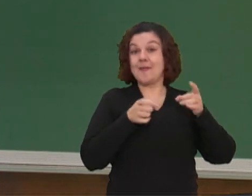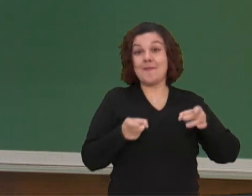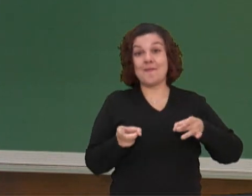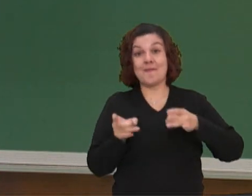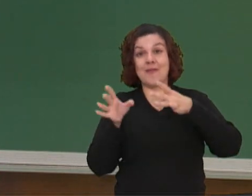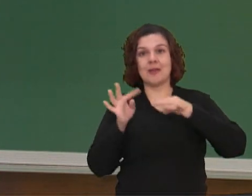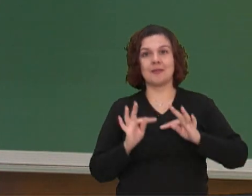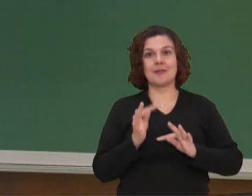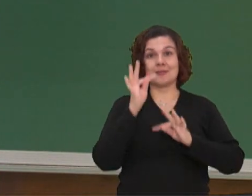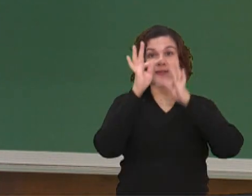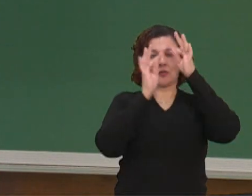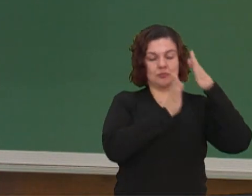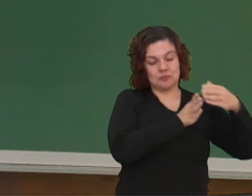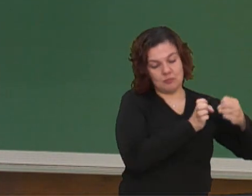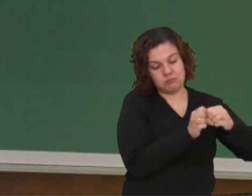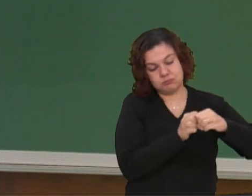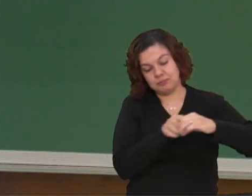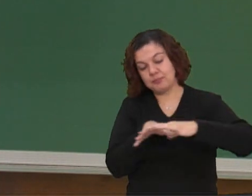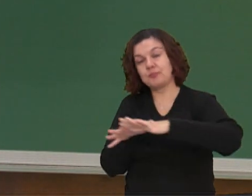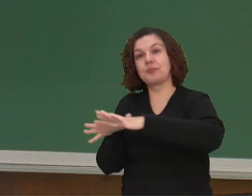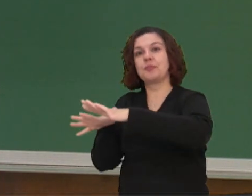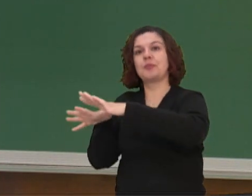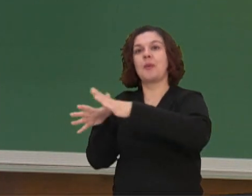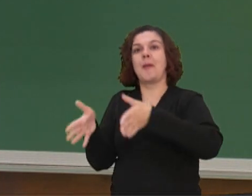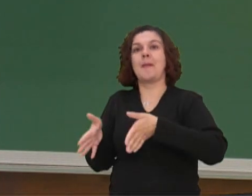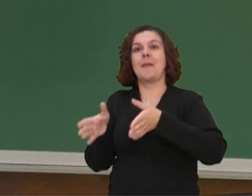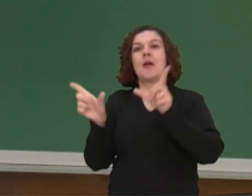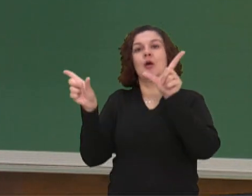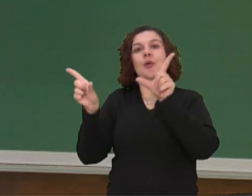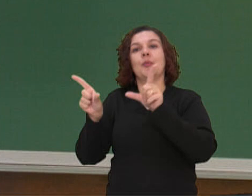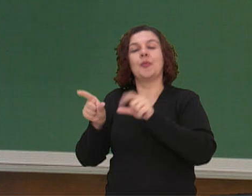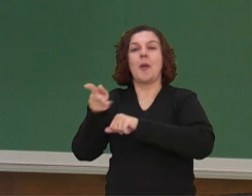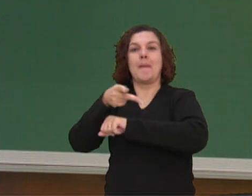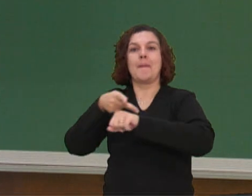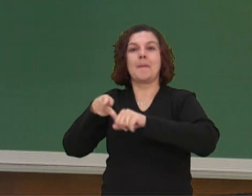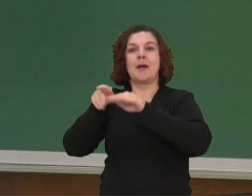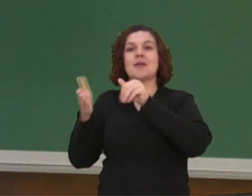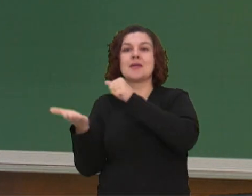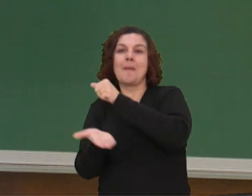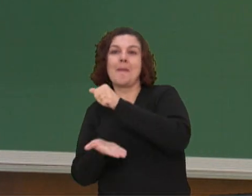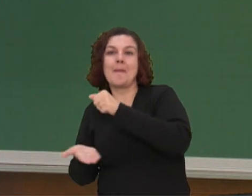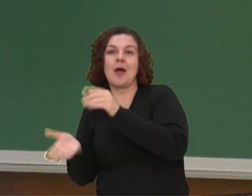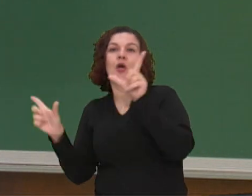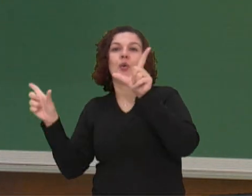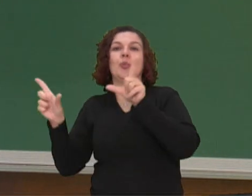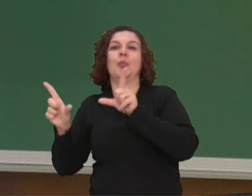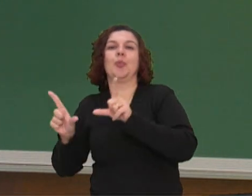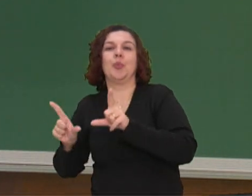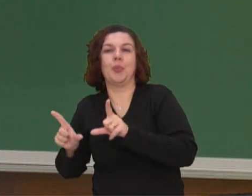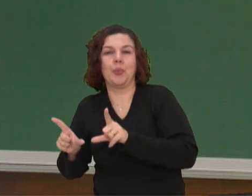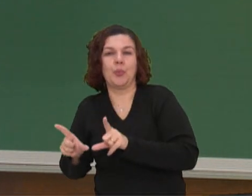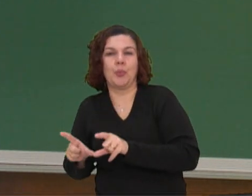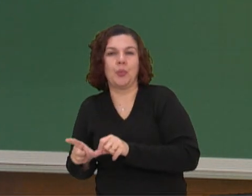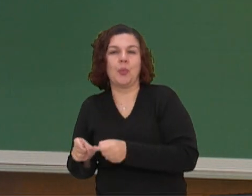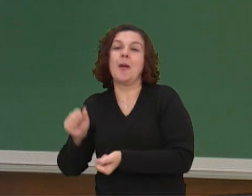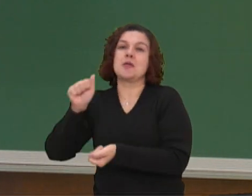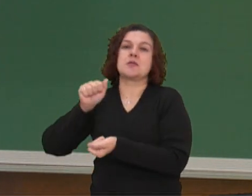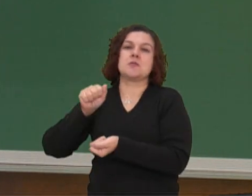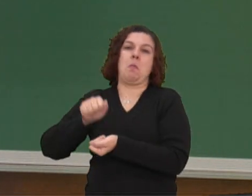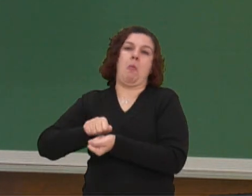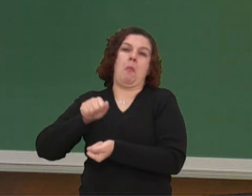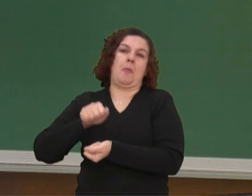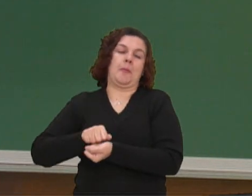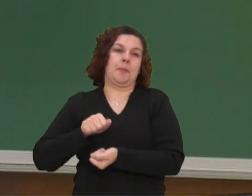essa tecnologia para os países menos desenvolvidos. Então, são eles que organizam toda essa estrutura